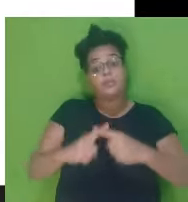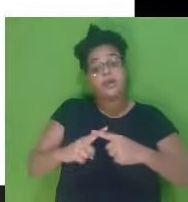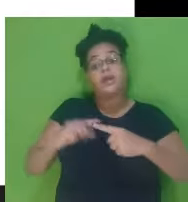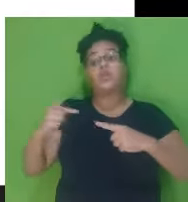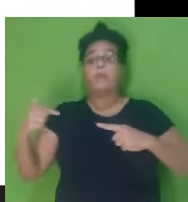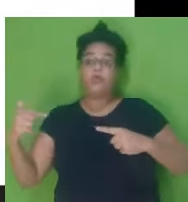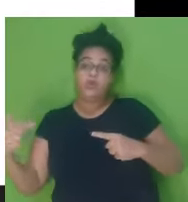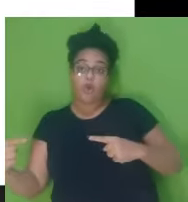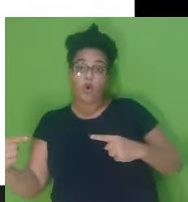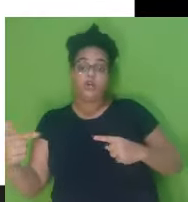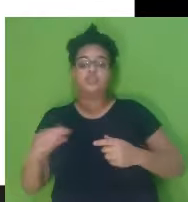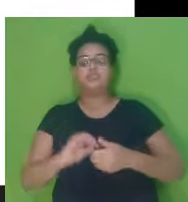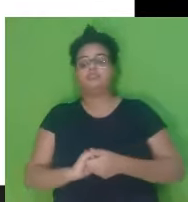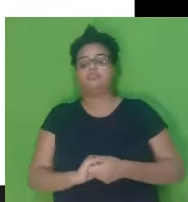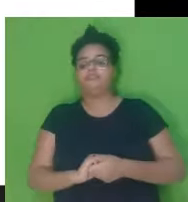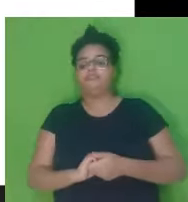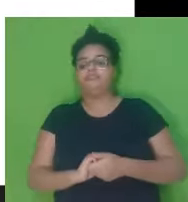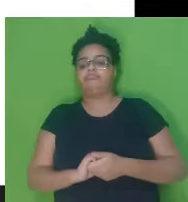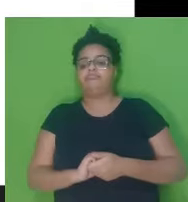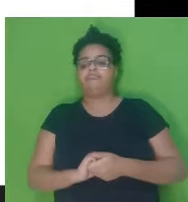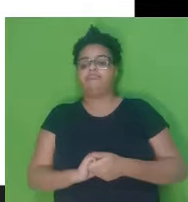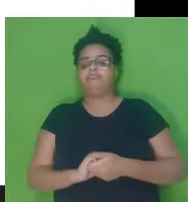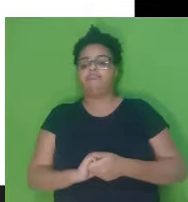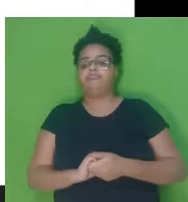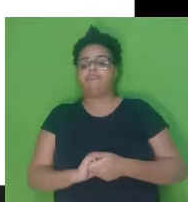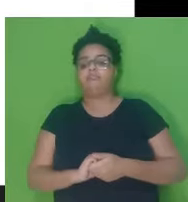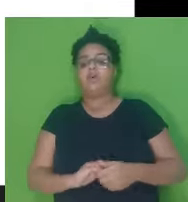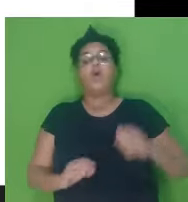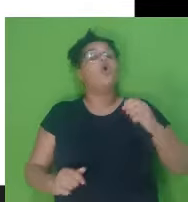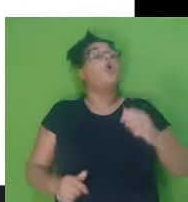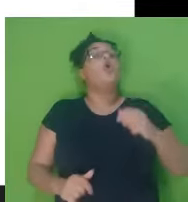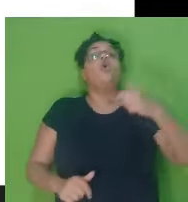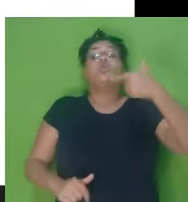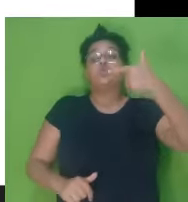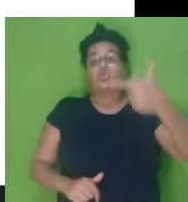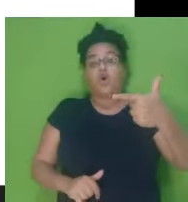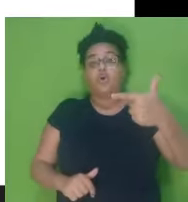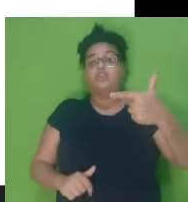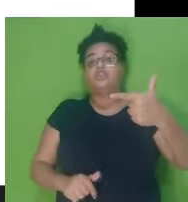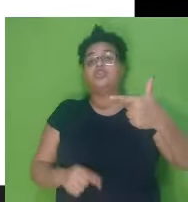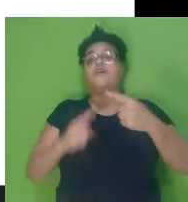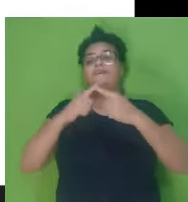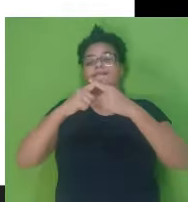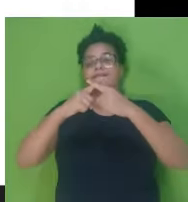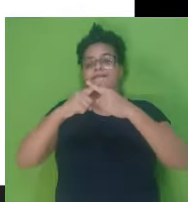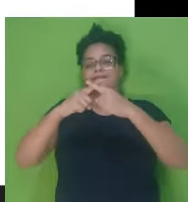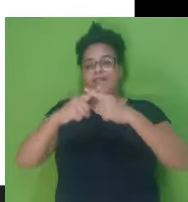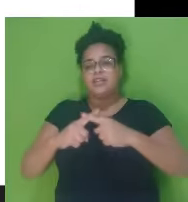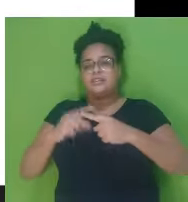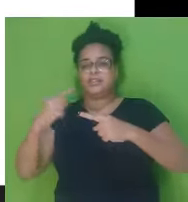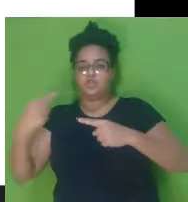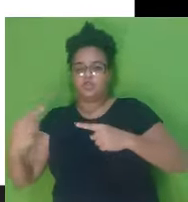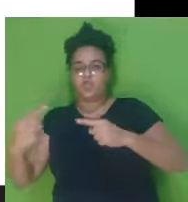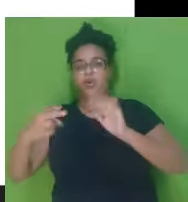por 2 aqui, o resultado vai ser 2 vezes 1 igual a 2.